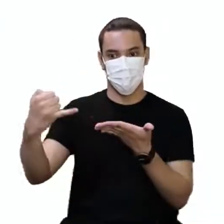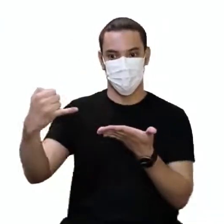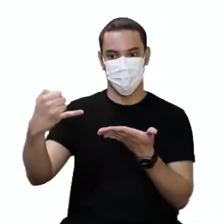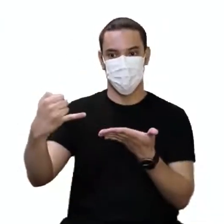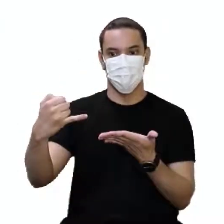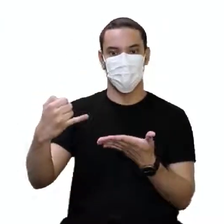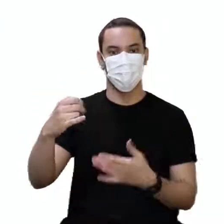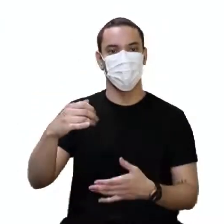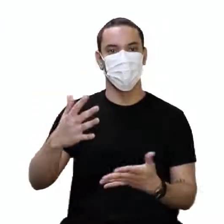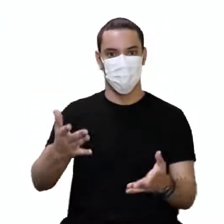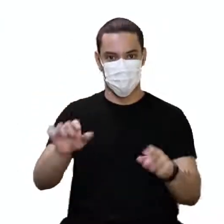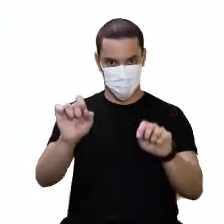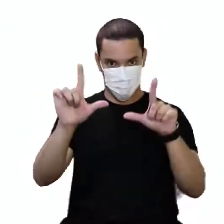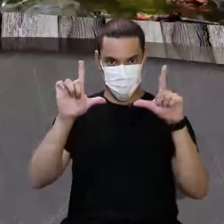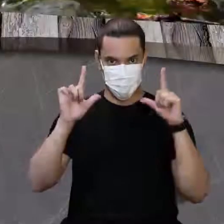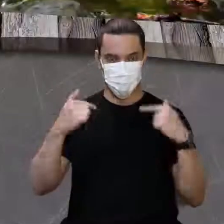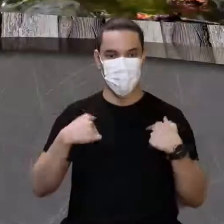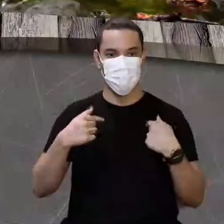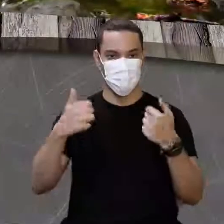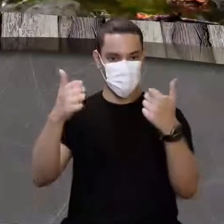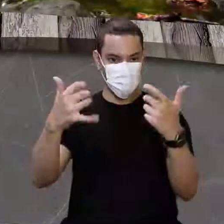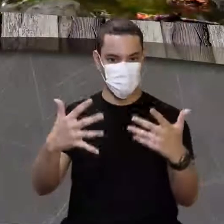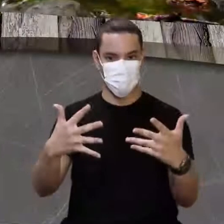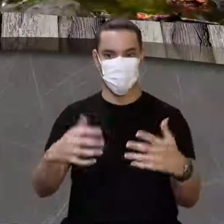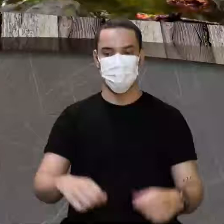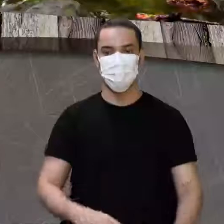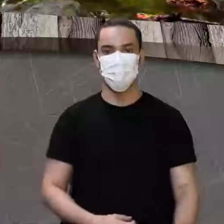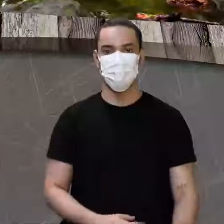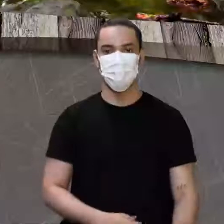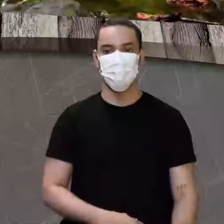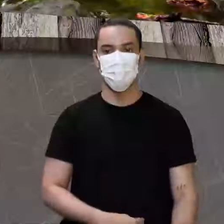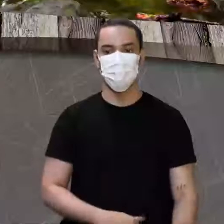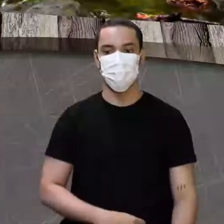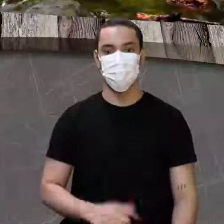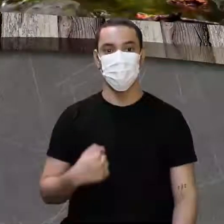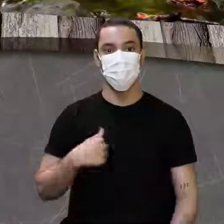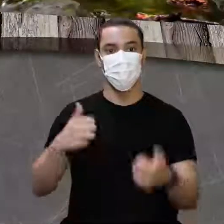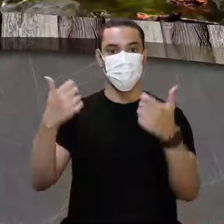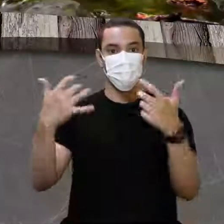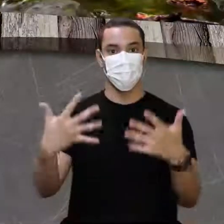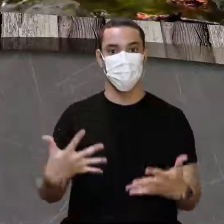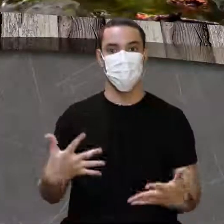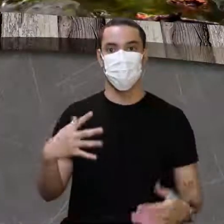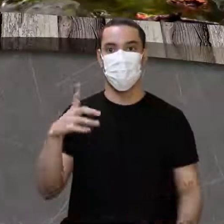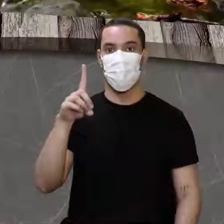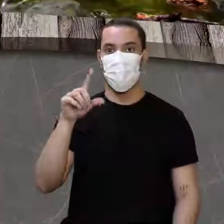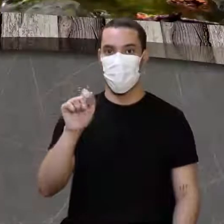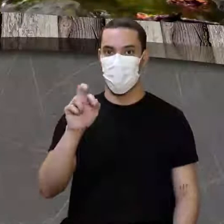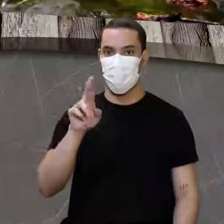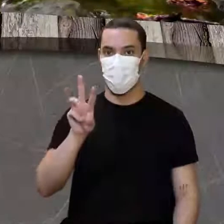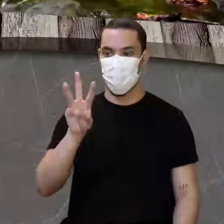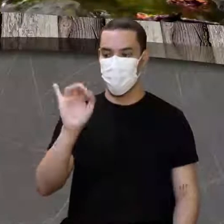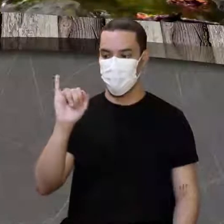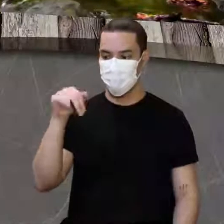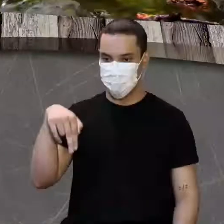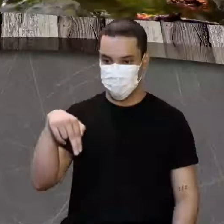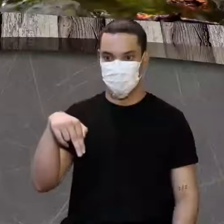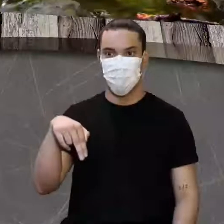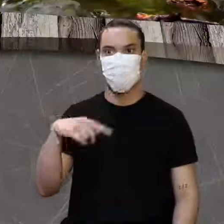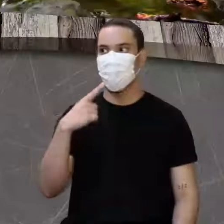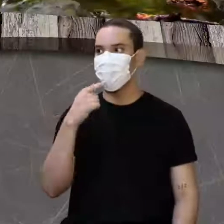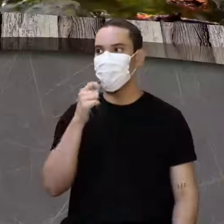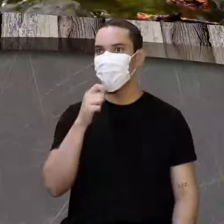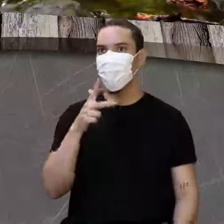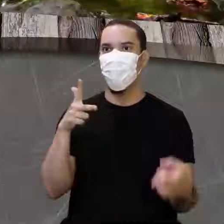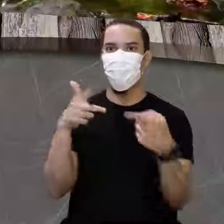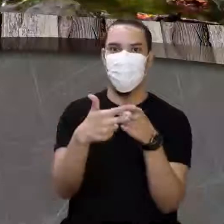Deixa eu fechar aqui, vem para mim. A gente estava falando lá de Charles Darwin e fiquei, né? Parei ali, não fechei